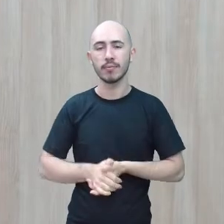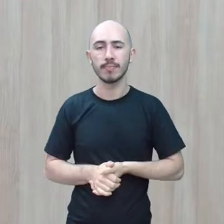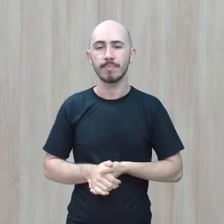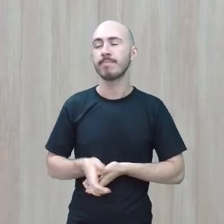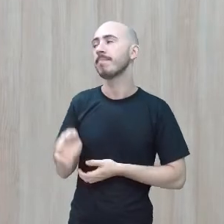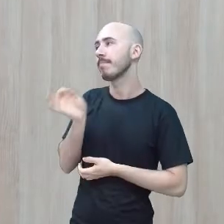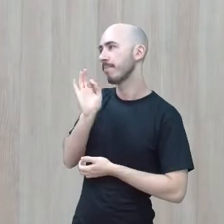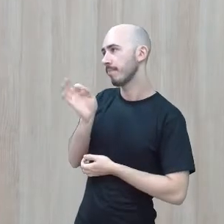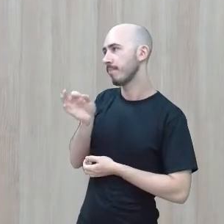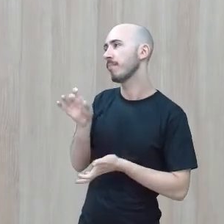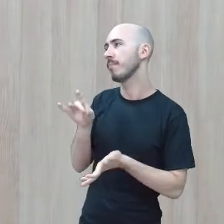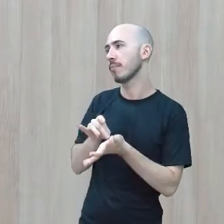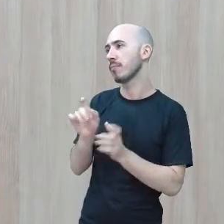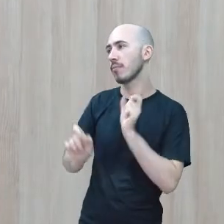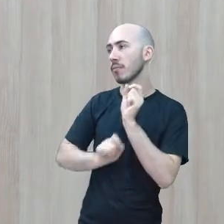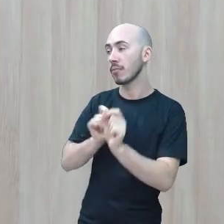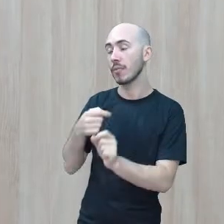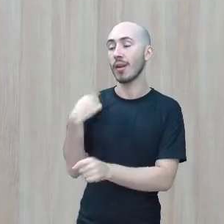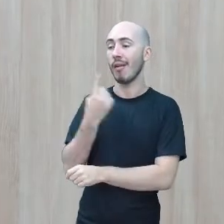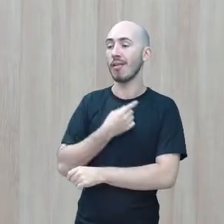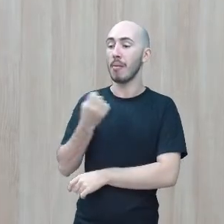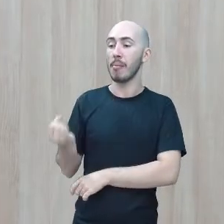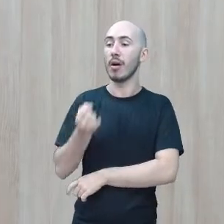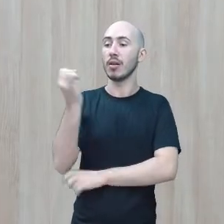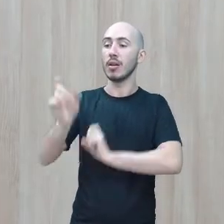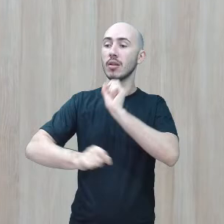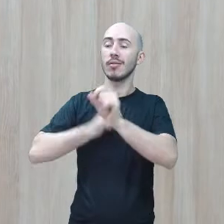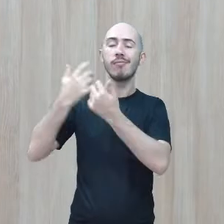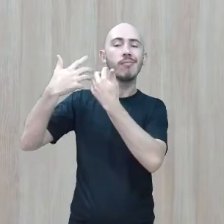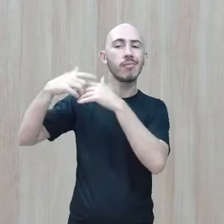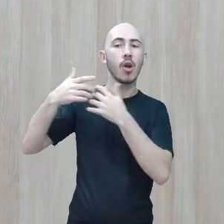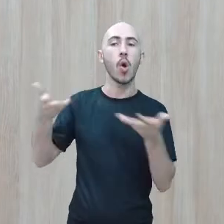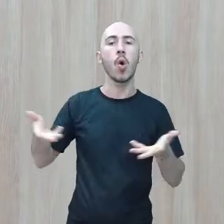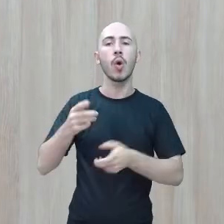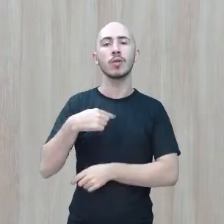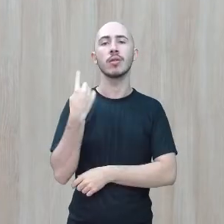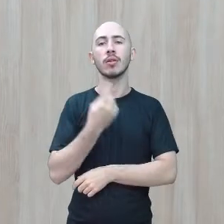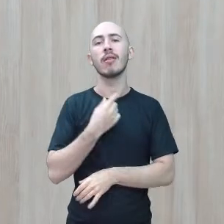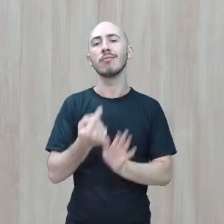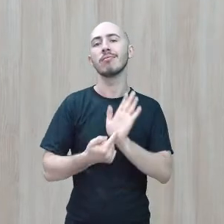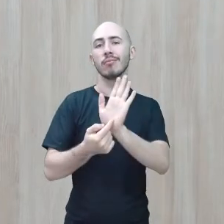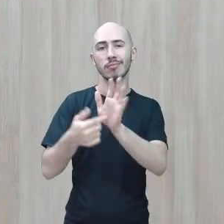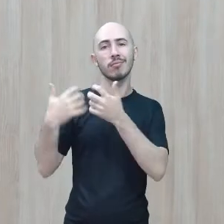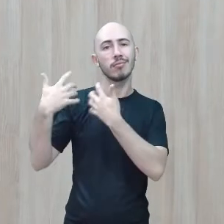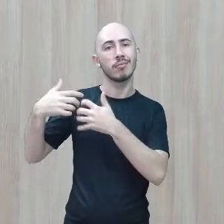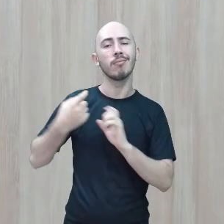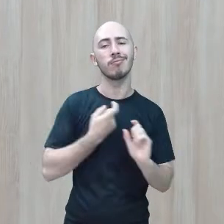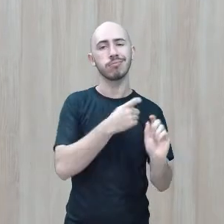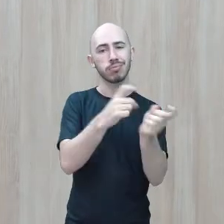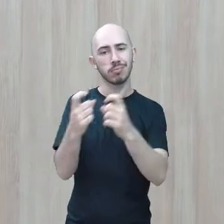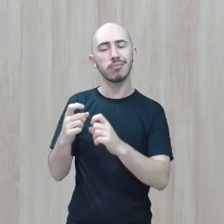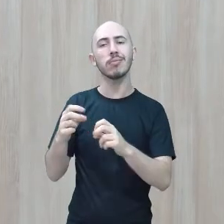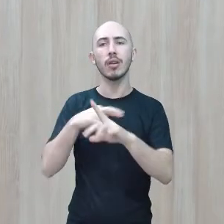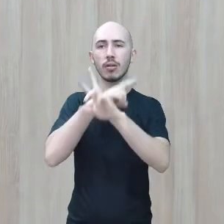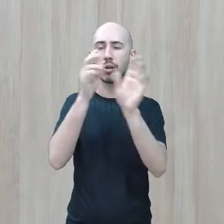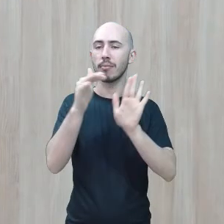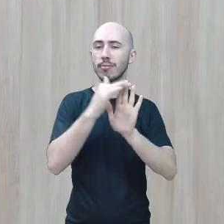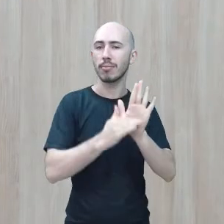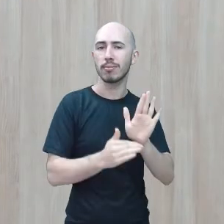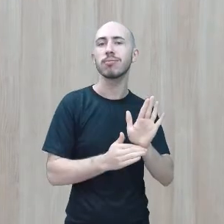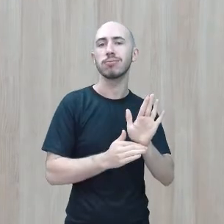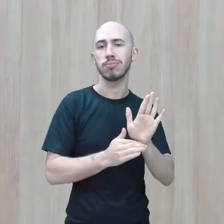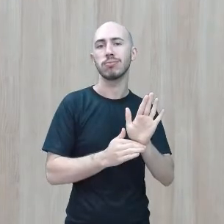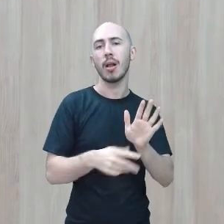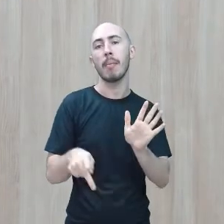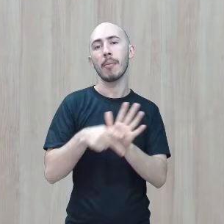Bom, exatamente, né? Por isso que é importante, por isso que hoje a gente traz aqui essa discussão do plano diretor, né? Que